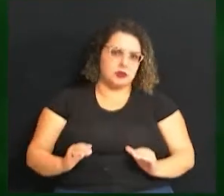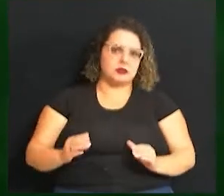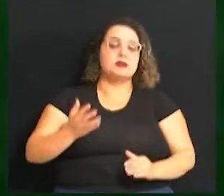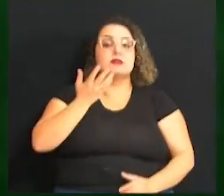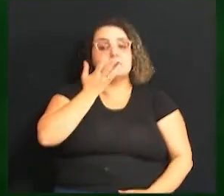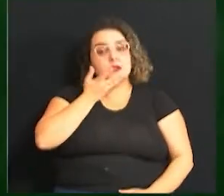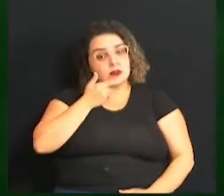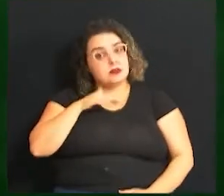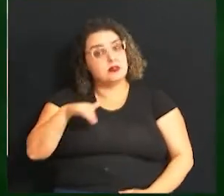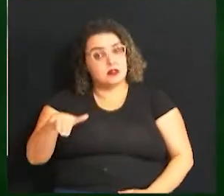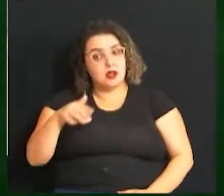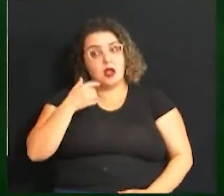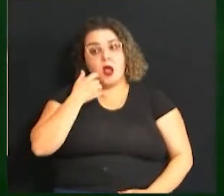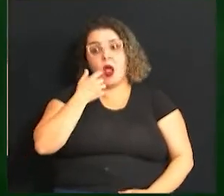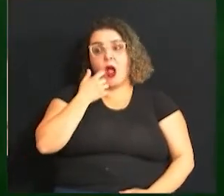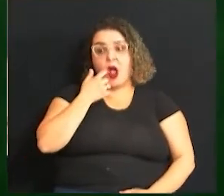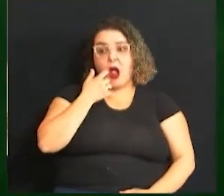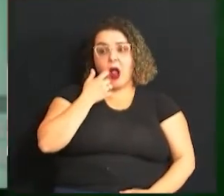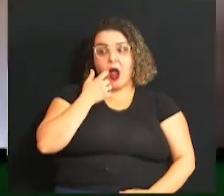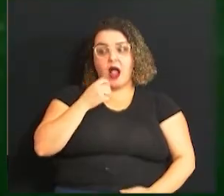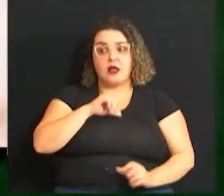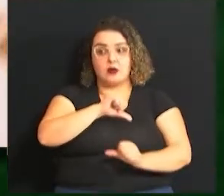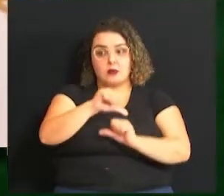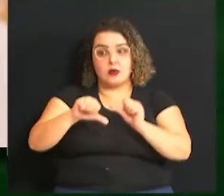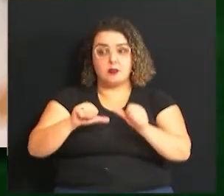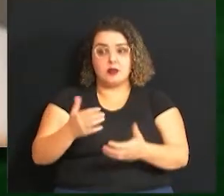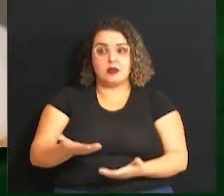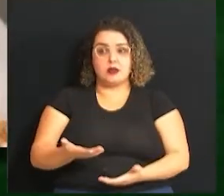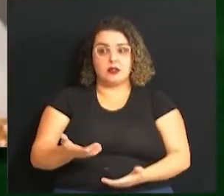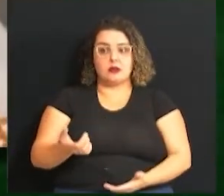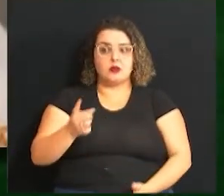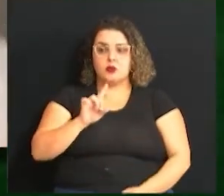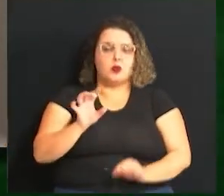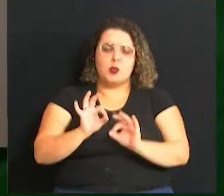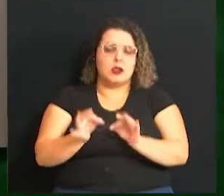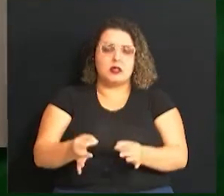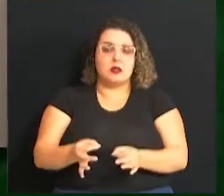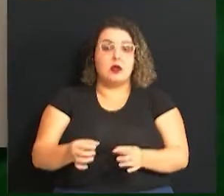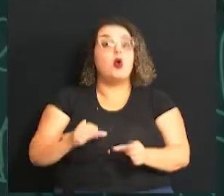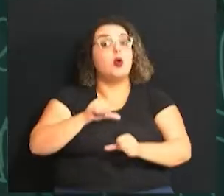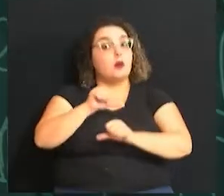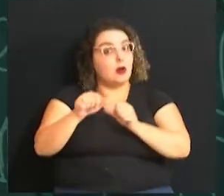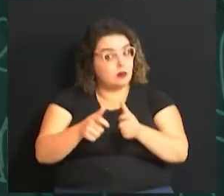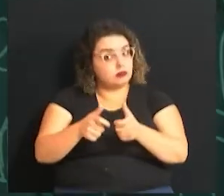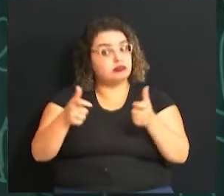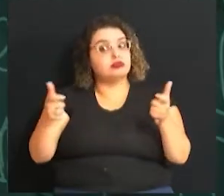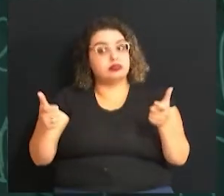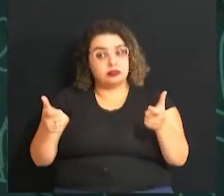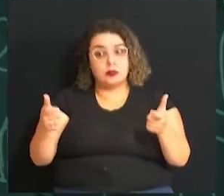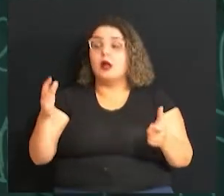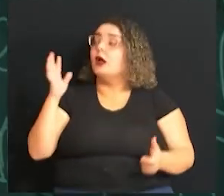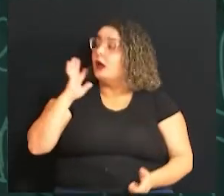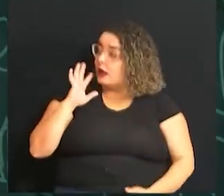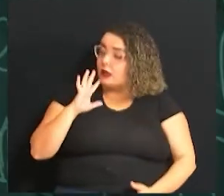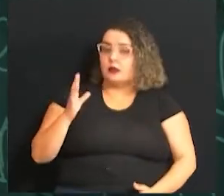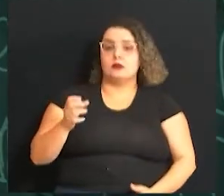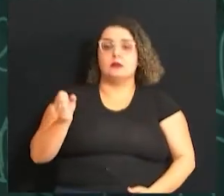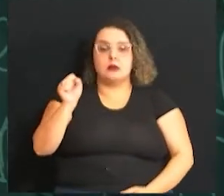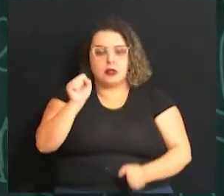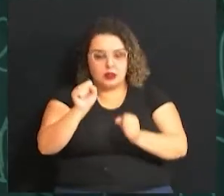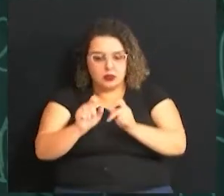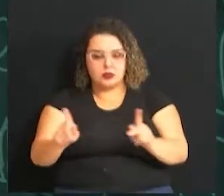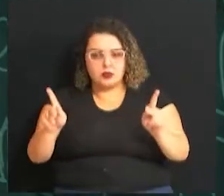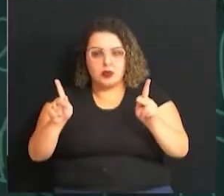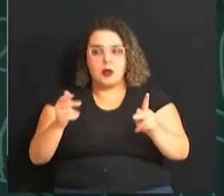de comportamento das crianças. E uma mudança que não é sutil, é uma mudança grande. Sem uma dúvida. Criança que